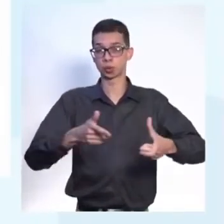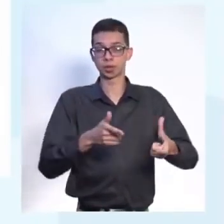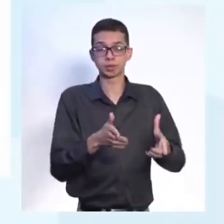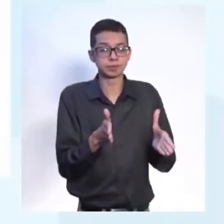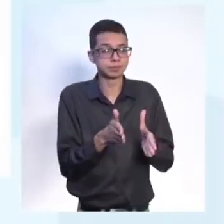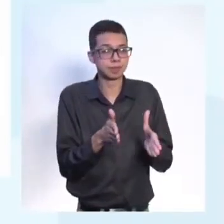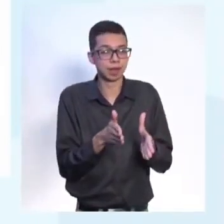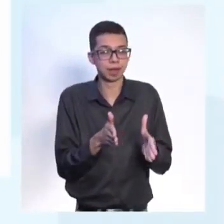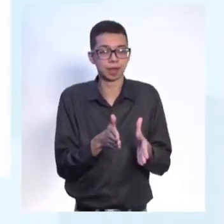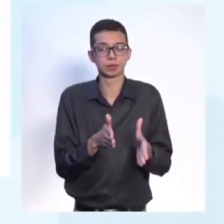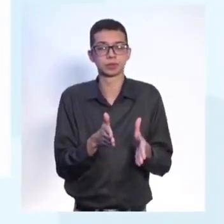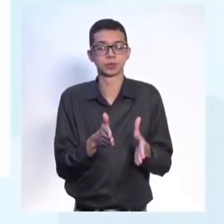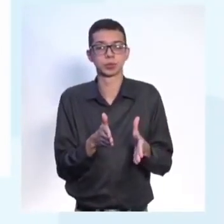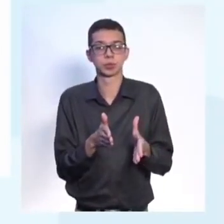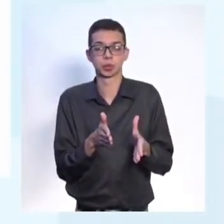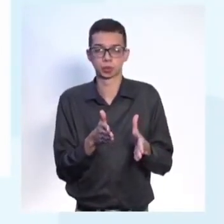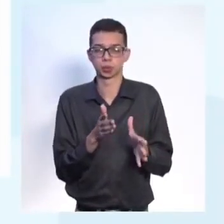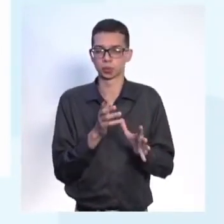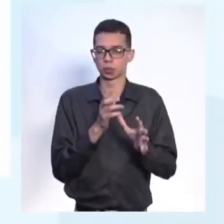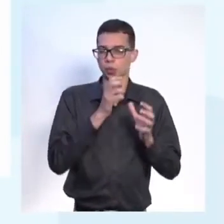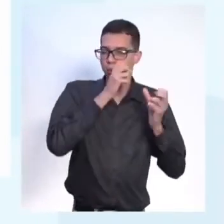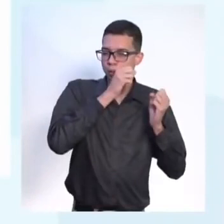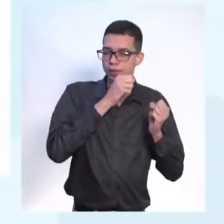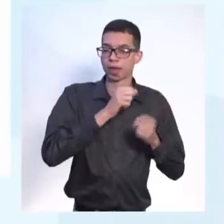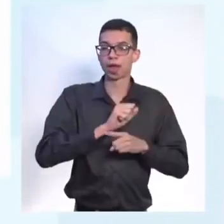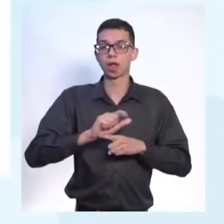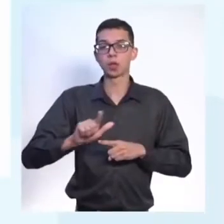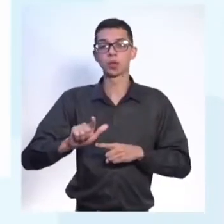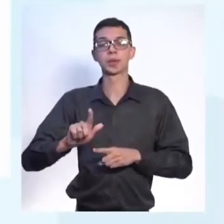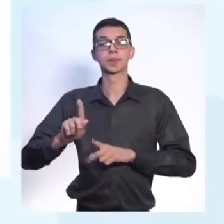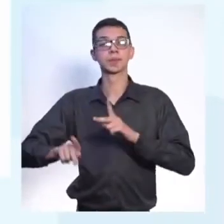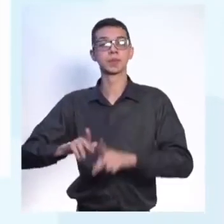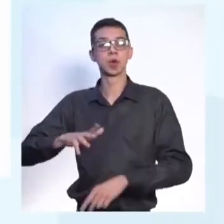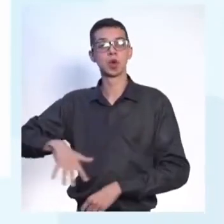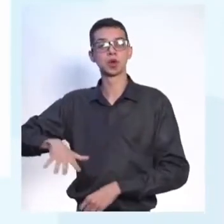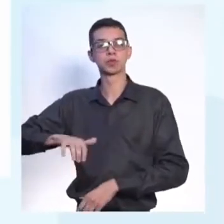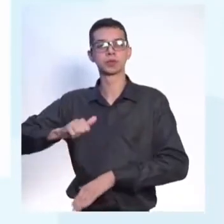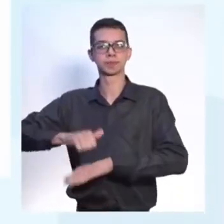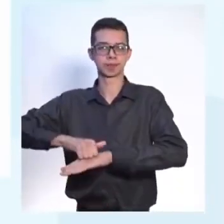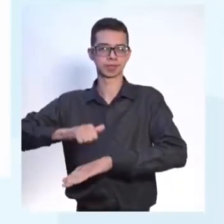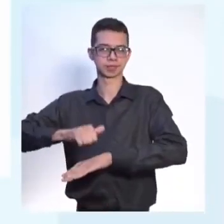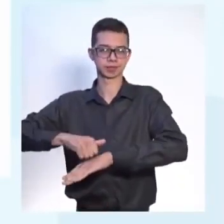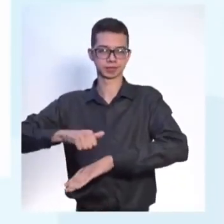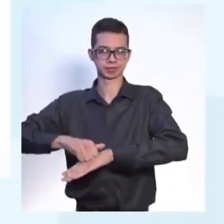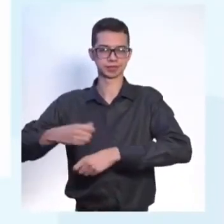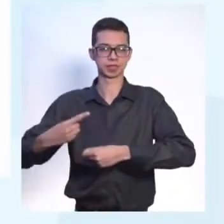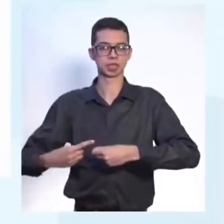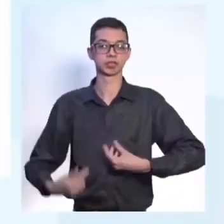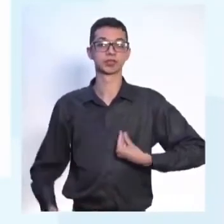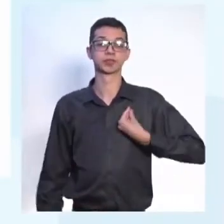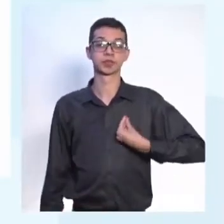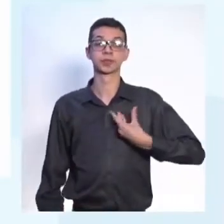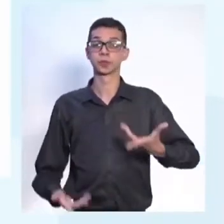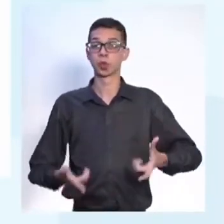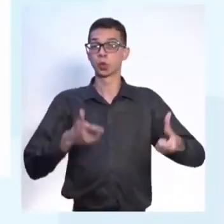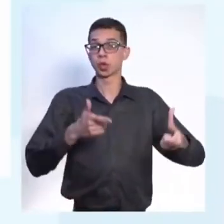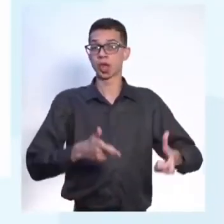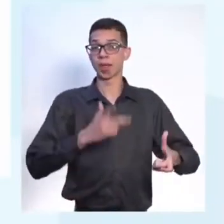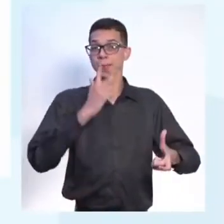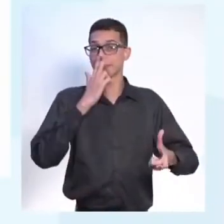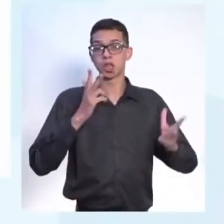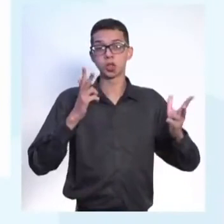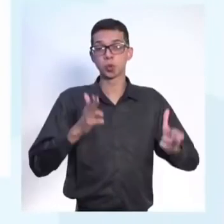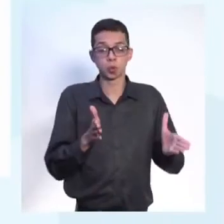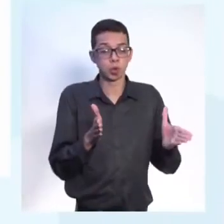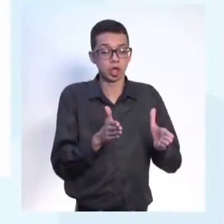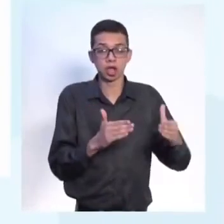assim obtidos, alugados à população miserável da cidade. Aí, nesses caixotinhos humanos, é que se encontra